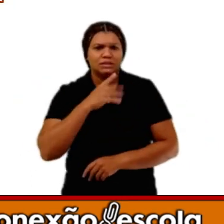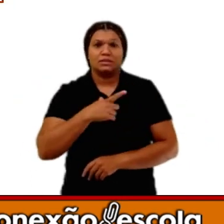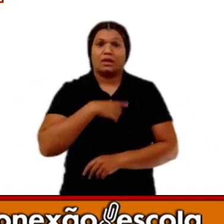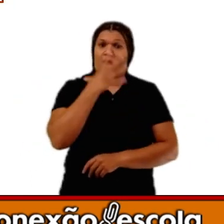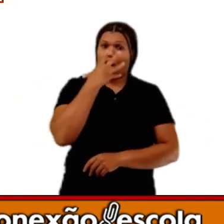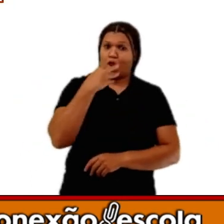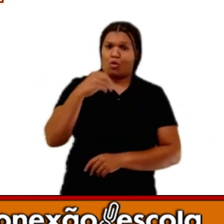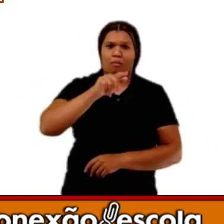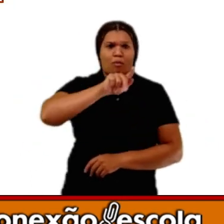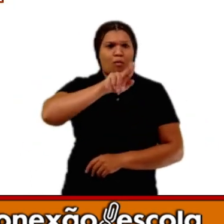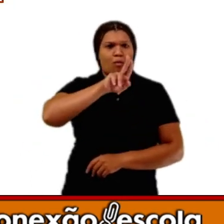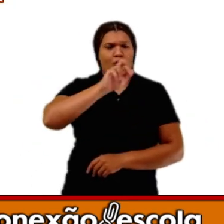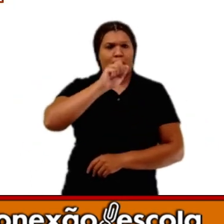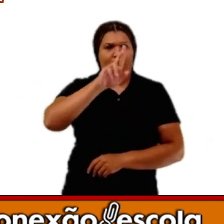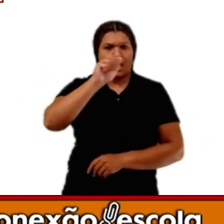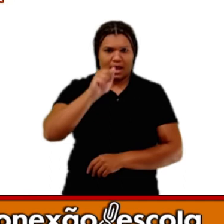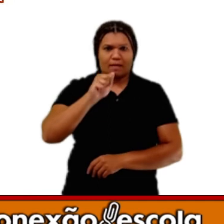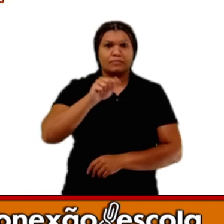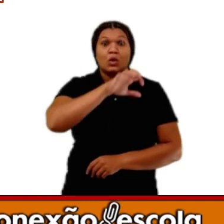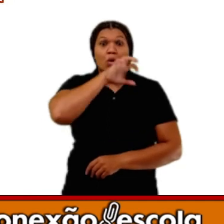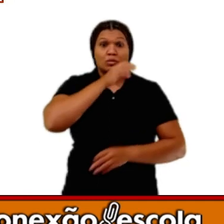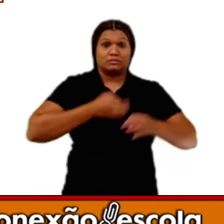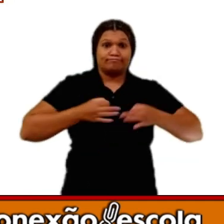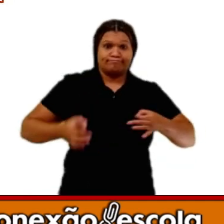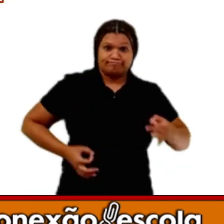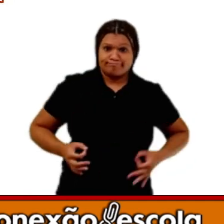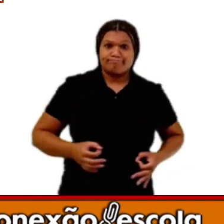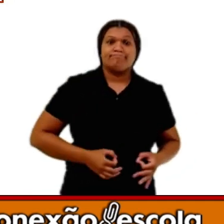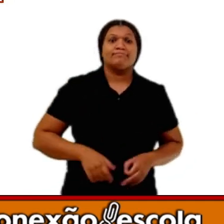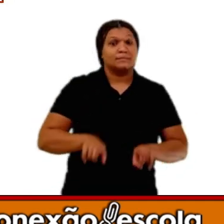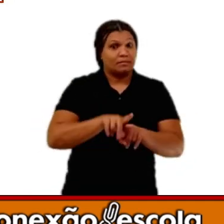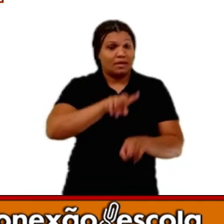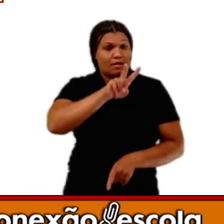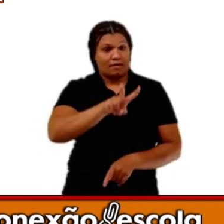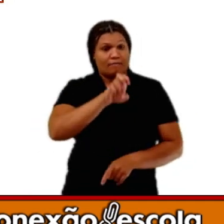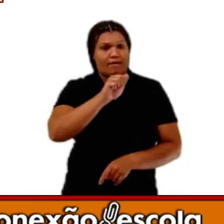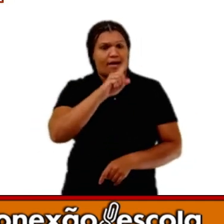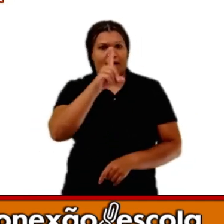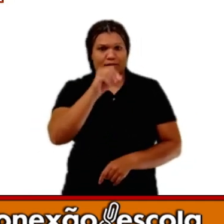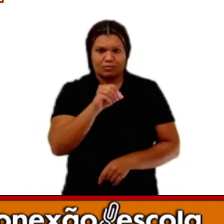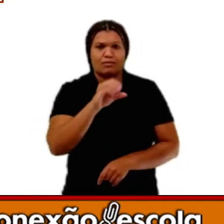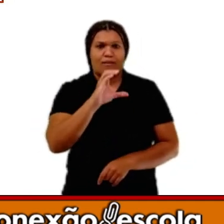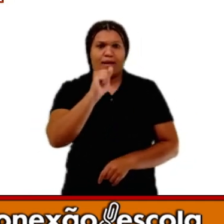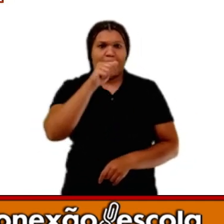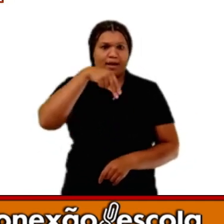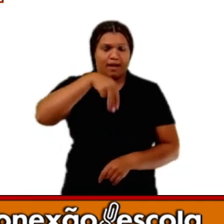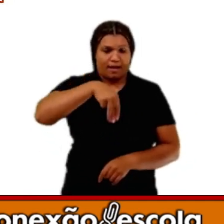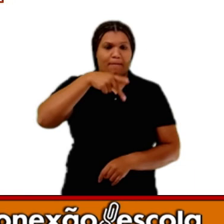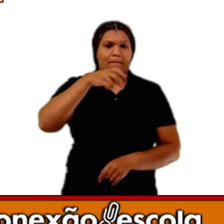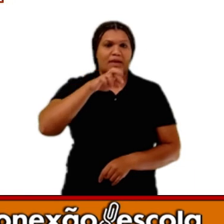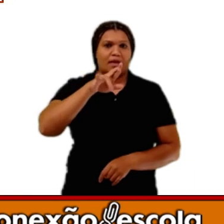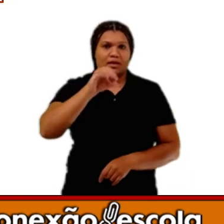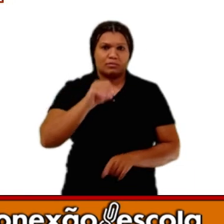lobo-guará, a onça-pintada, o veado campeiro e o tucano. Desses aí, hein? Lobo-guará ficou